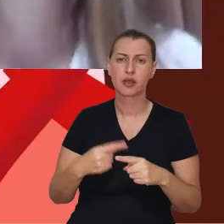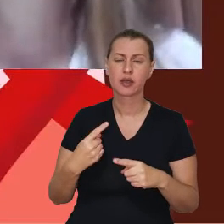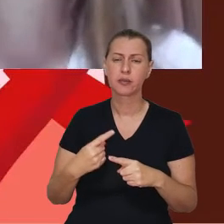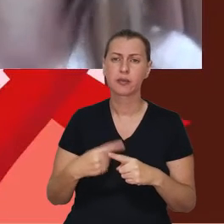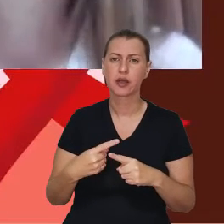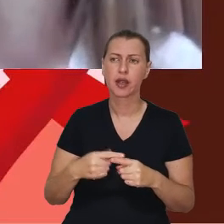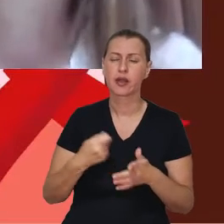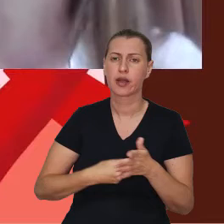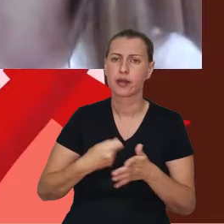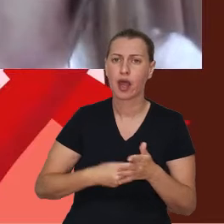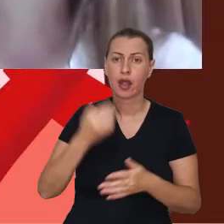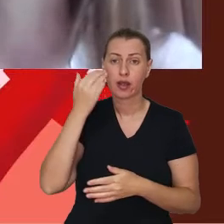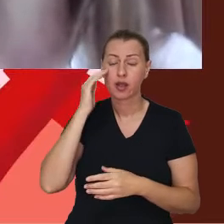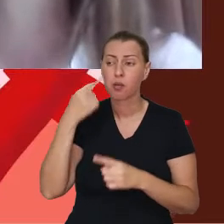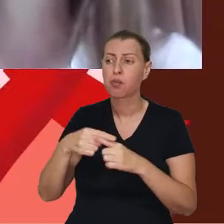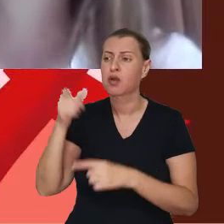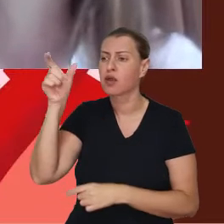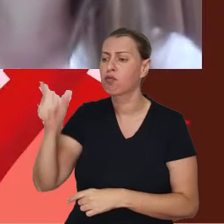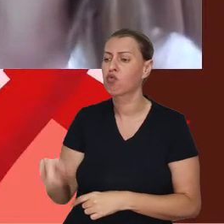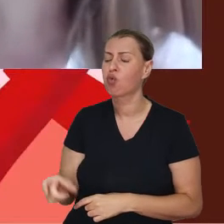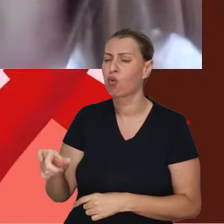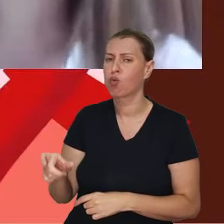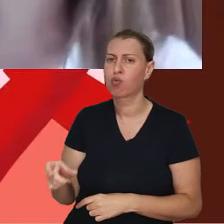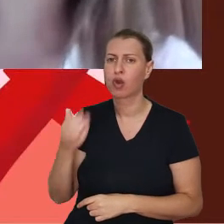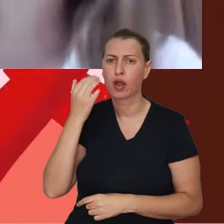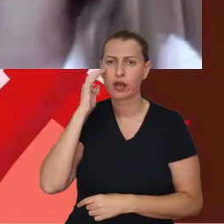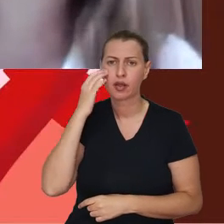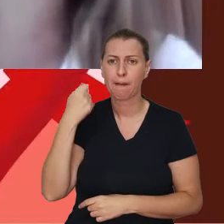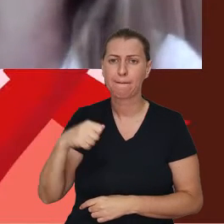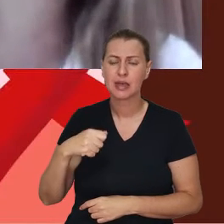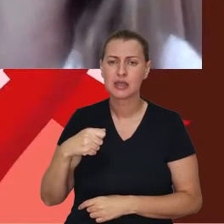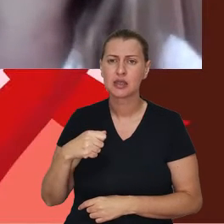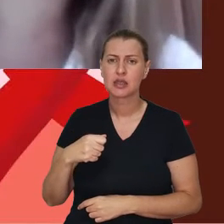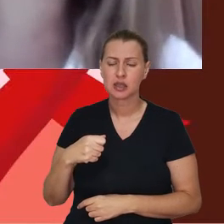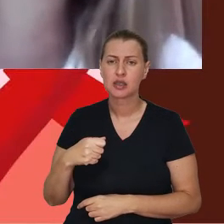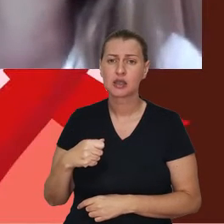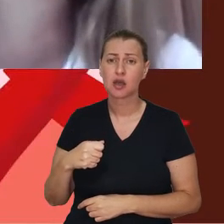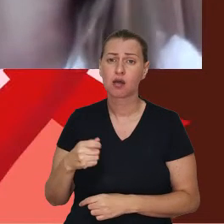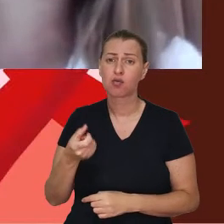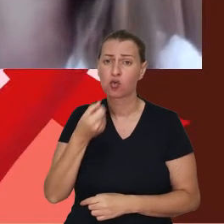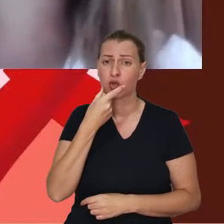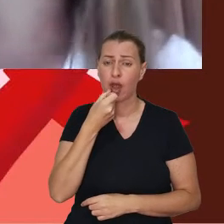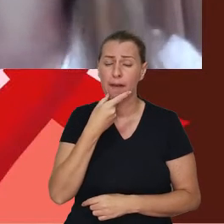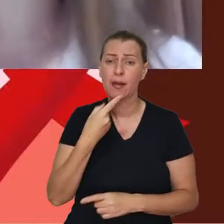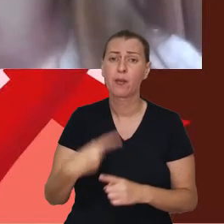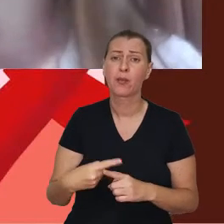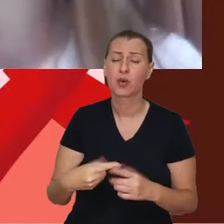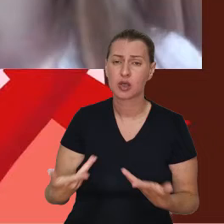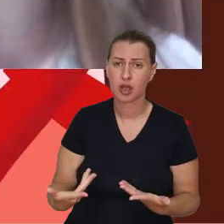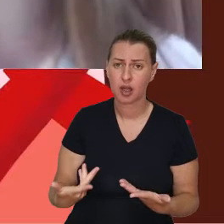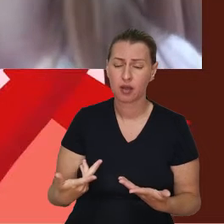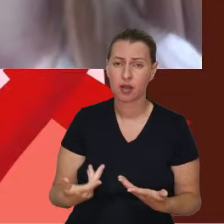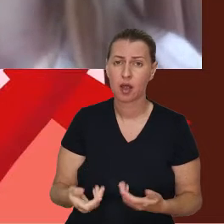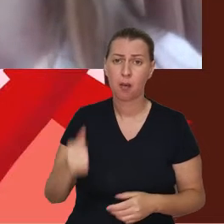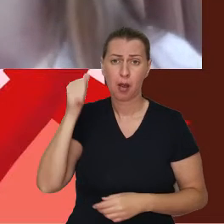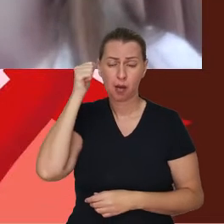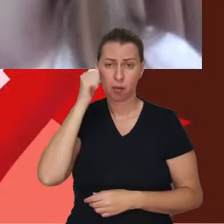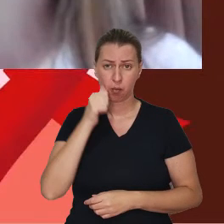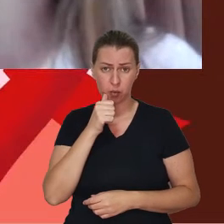porquê ela entende que ela precisaria dessa medicação. Às vezes é uma